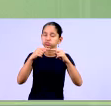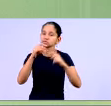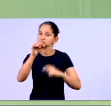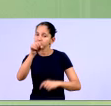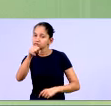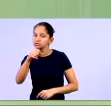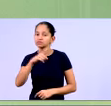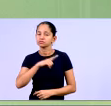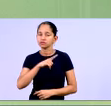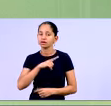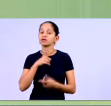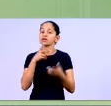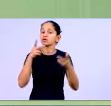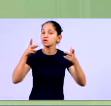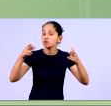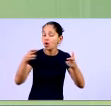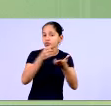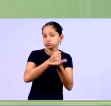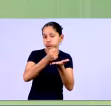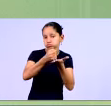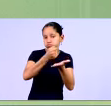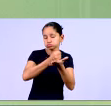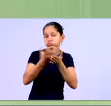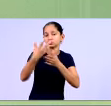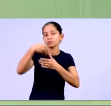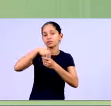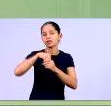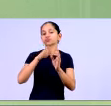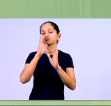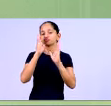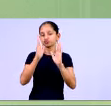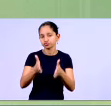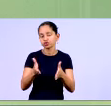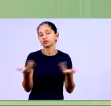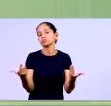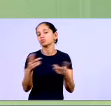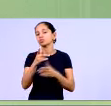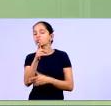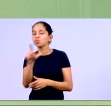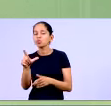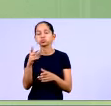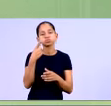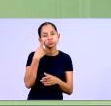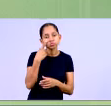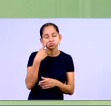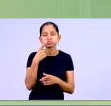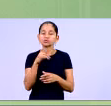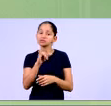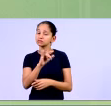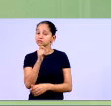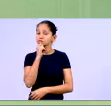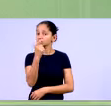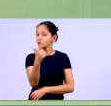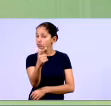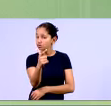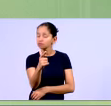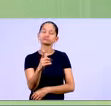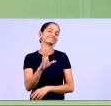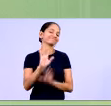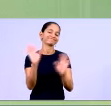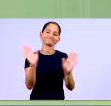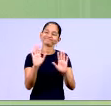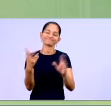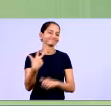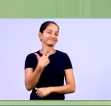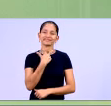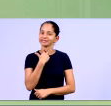EPP, deve estar registrado perante o órgão competente, ou a junta ou o cartório de registro civil. Se não tiver, não poderá